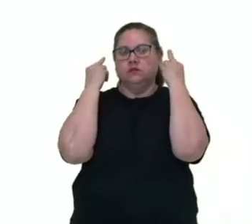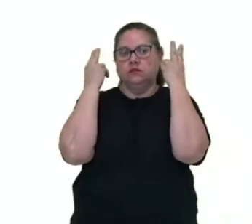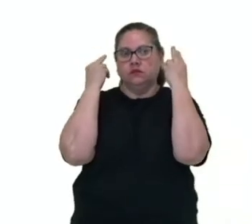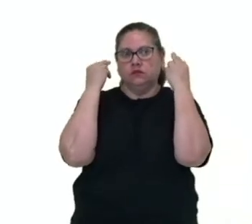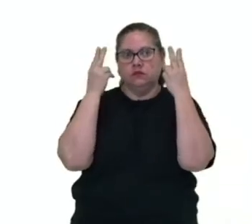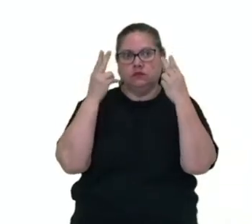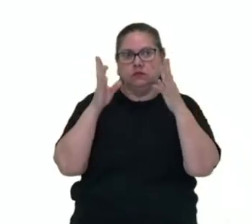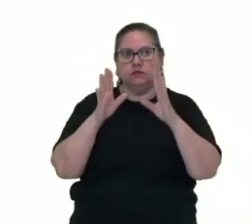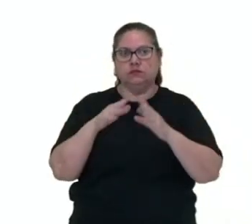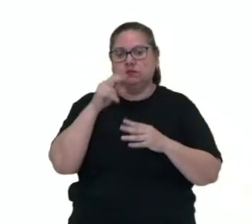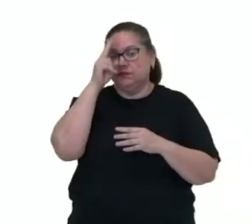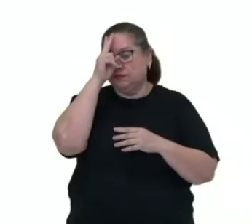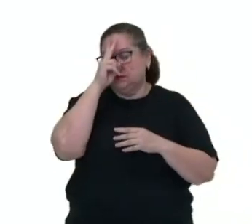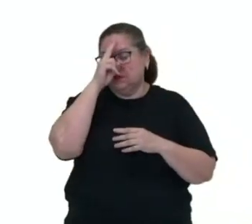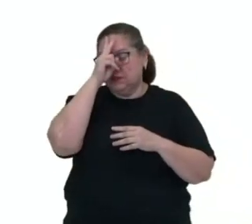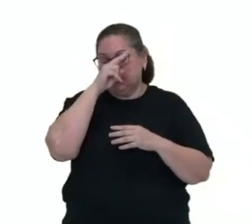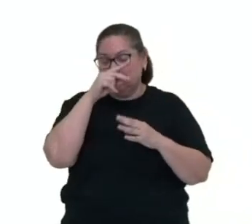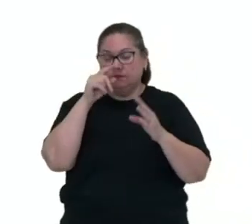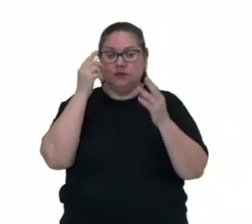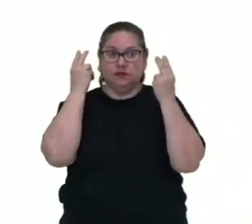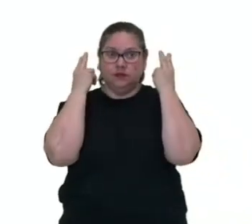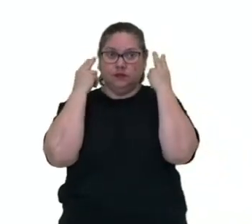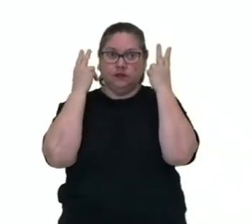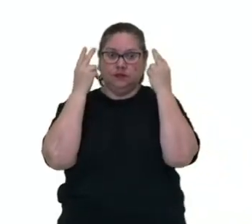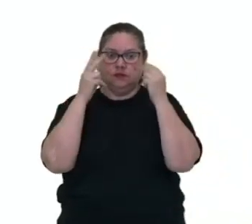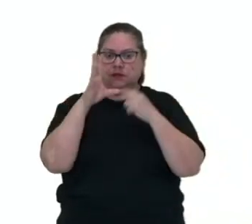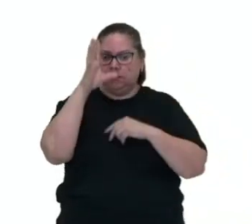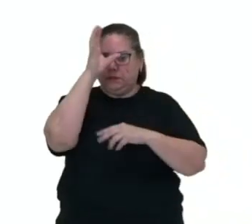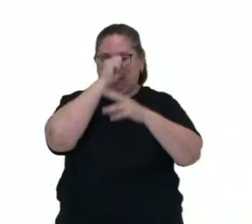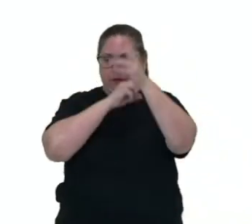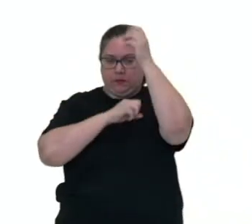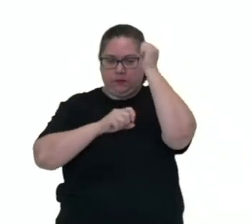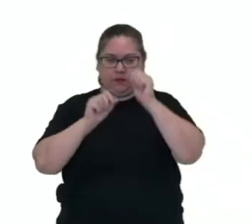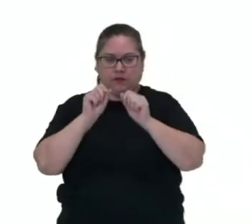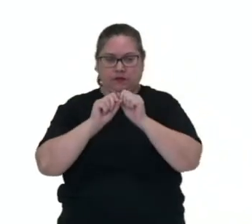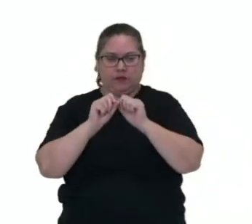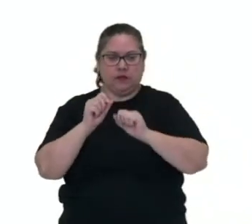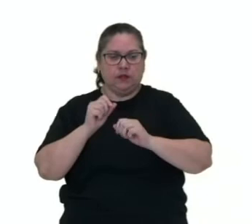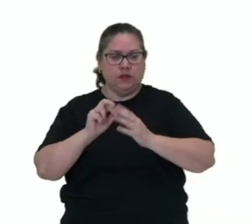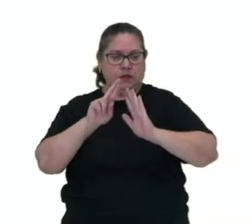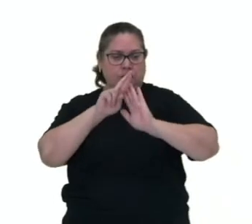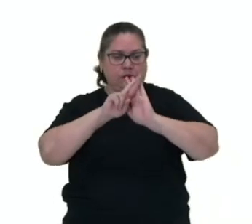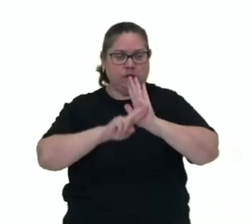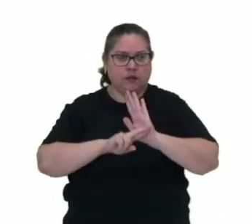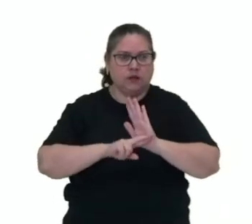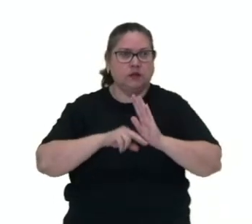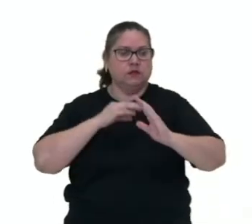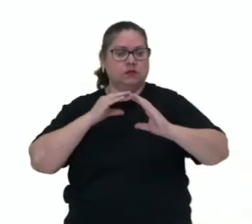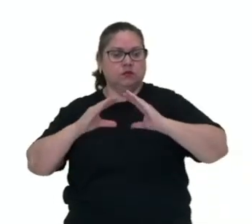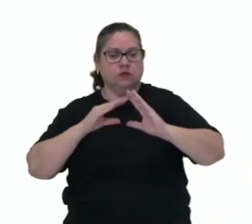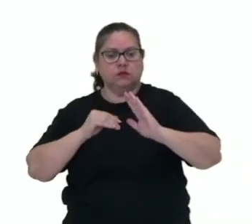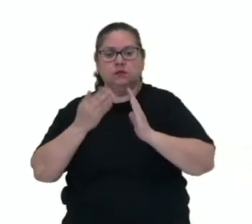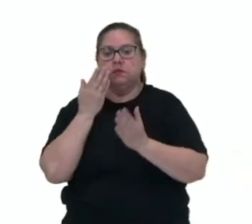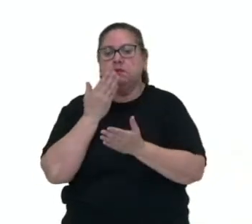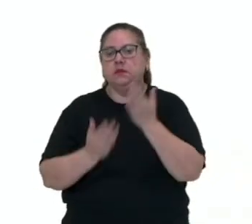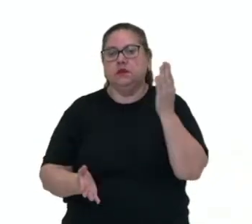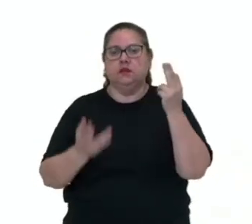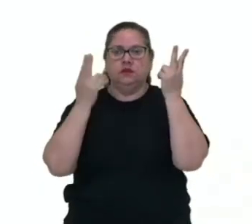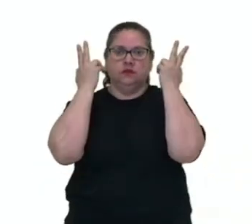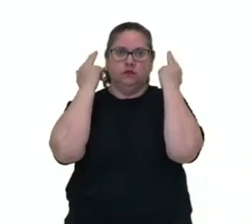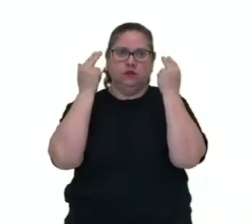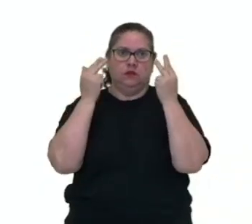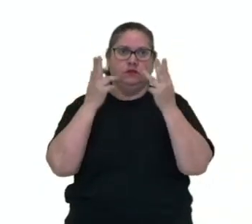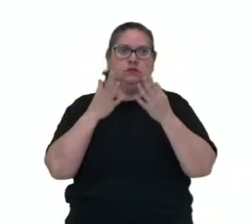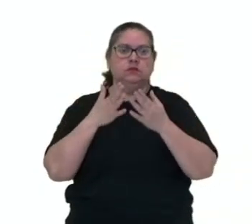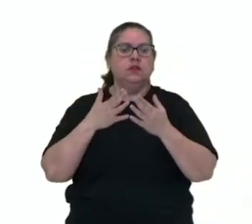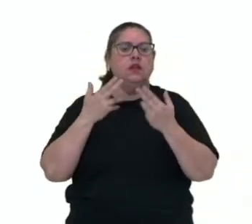Naturalidade. Lembre-se de ser natural. Por mais que você aprenda e aplique todas as regras de comunicação, jamais perca a naturalidade.